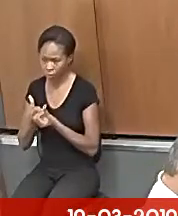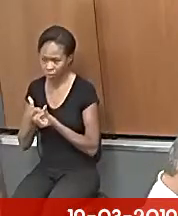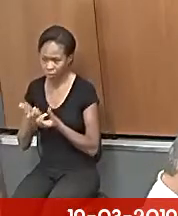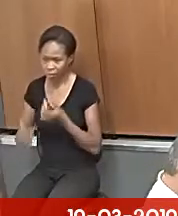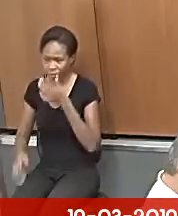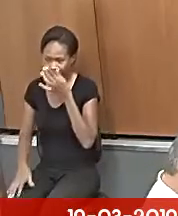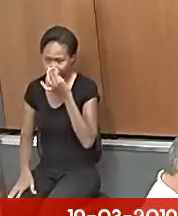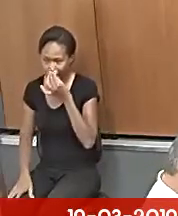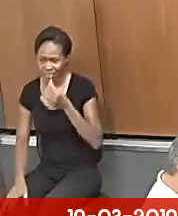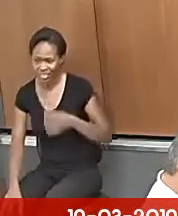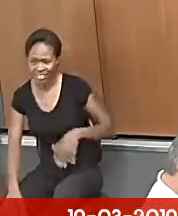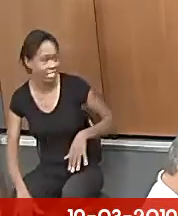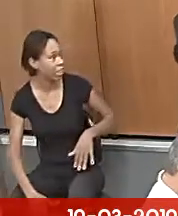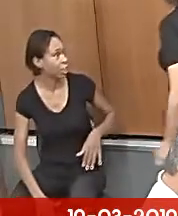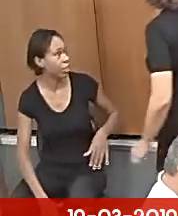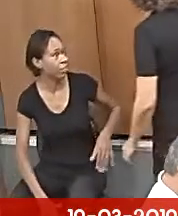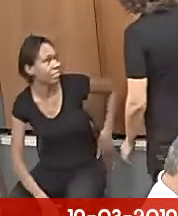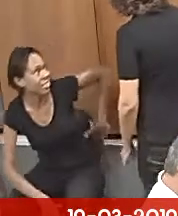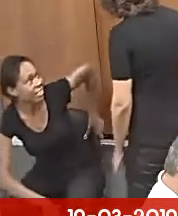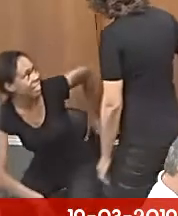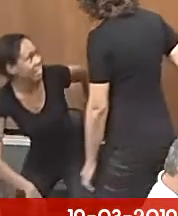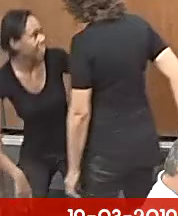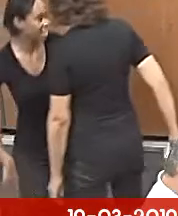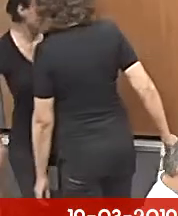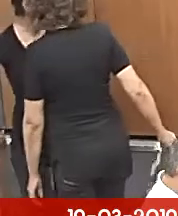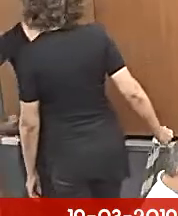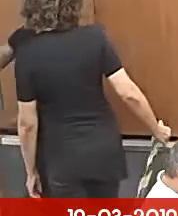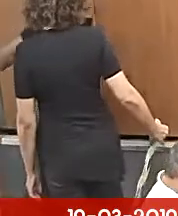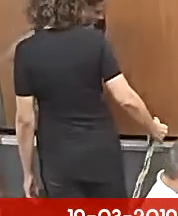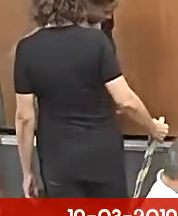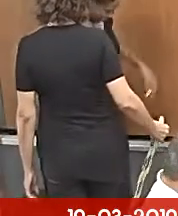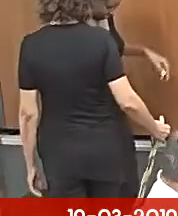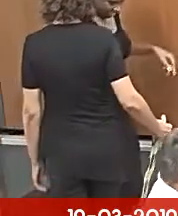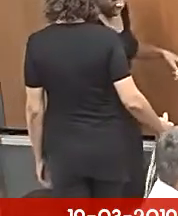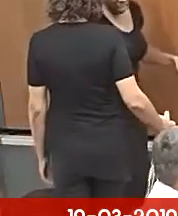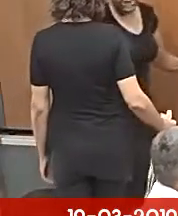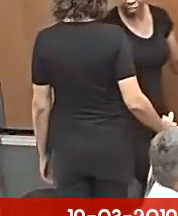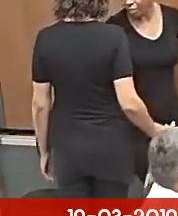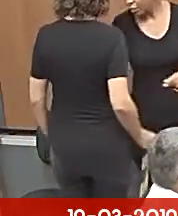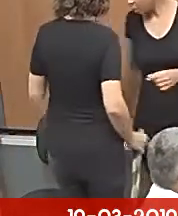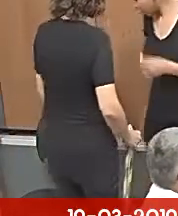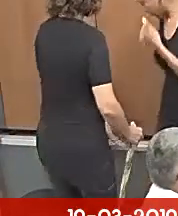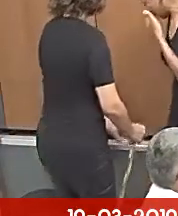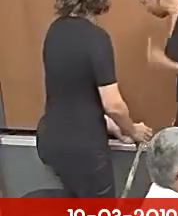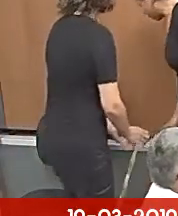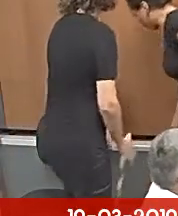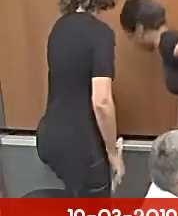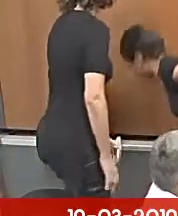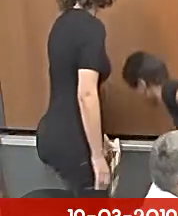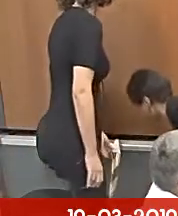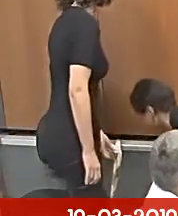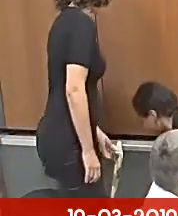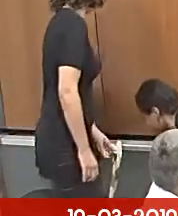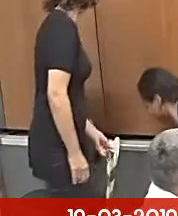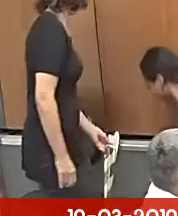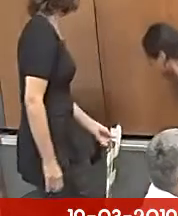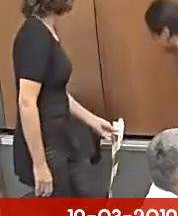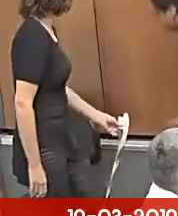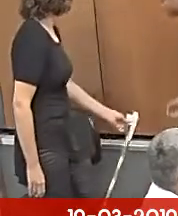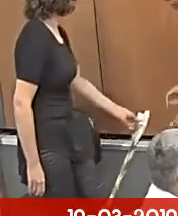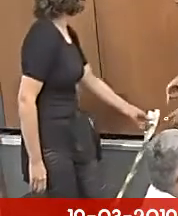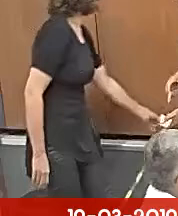aqui a gente pautar os requerimentos audiências públicas né temos aí eu quero aqui já manifestar é o